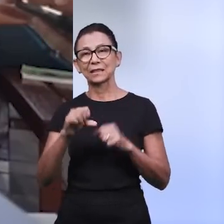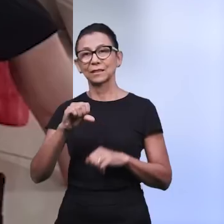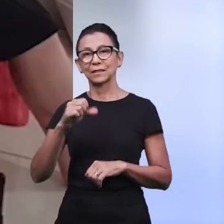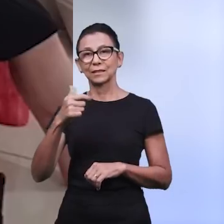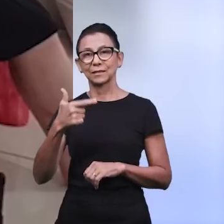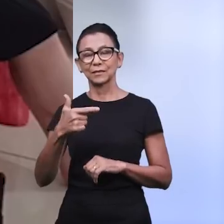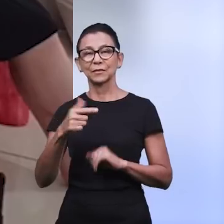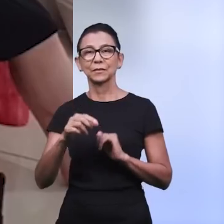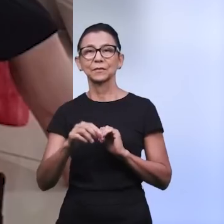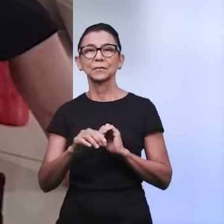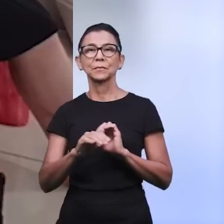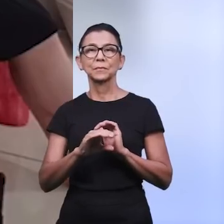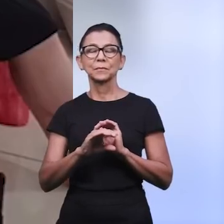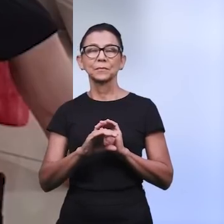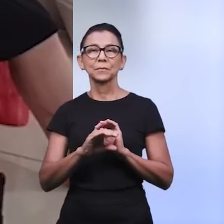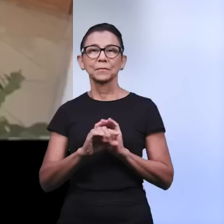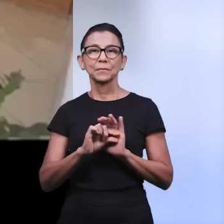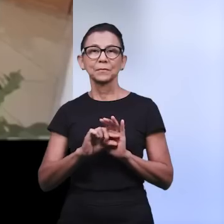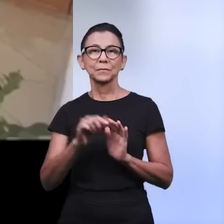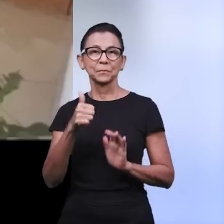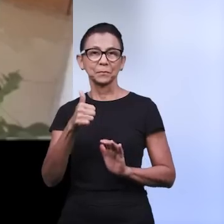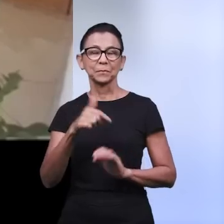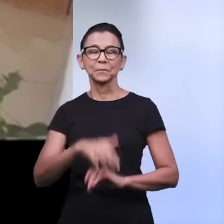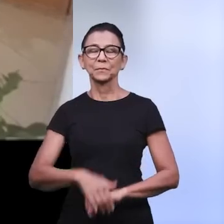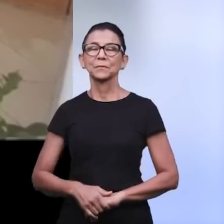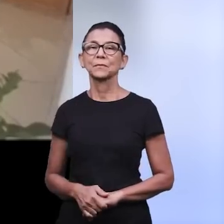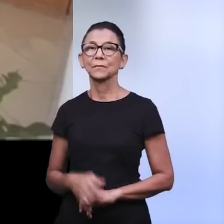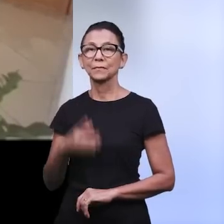Confira agora um trecho do ensaio.